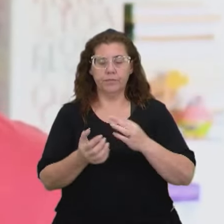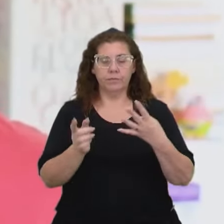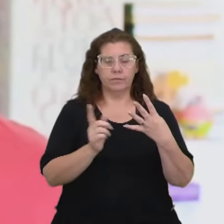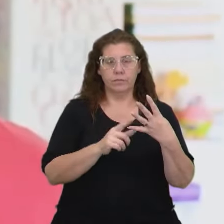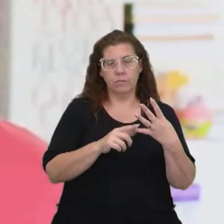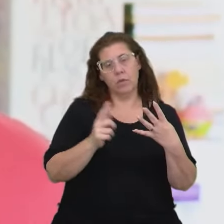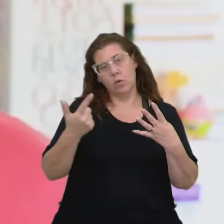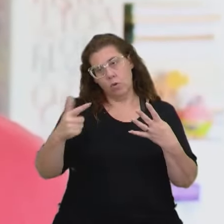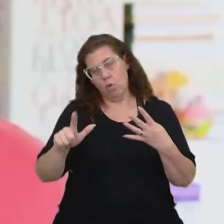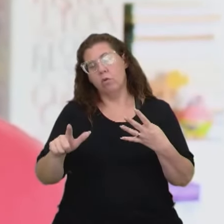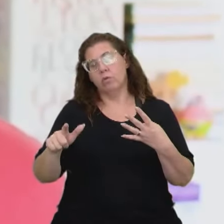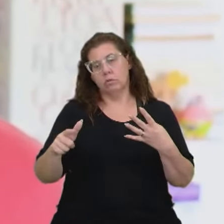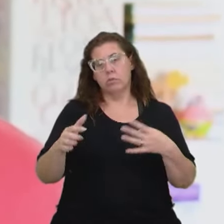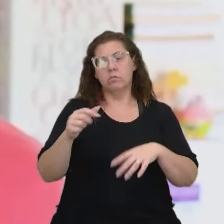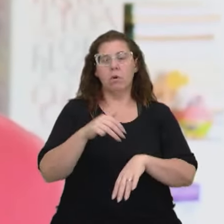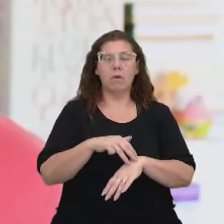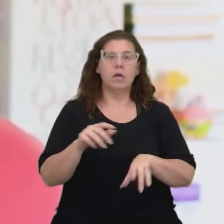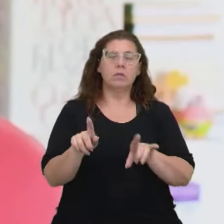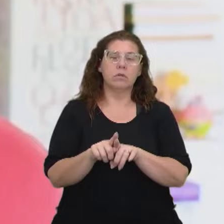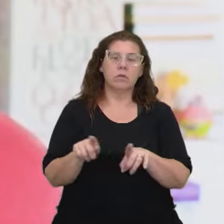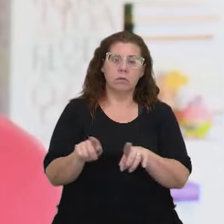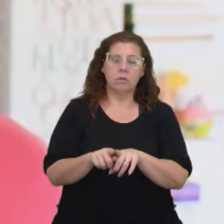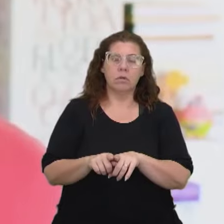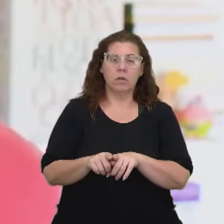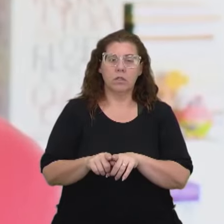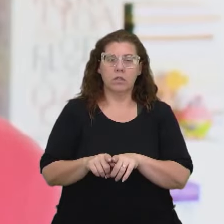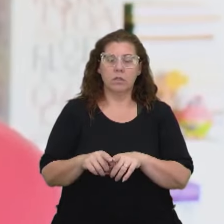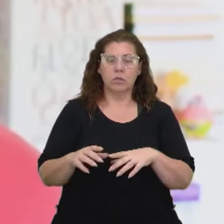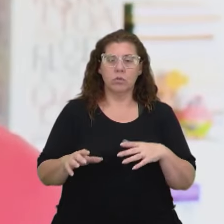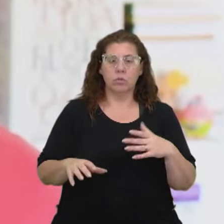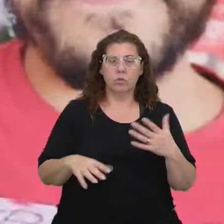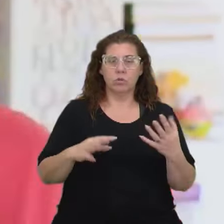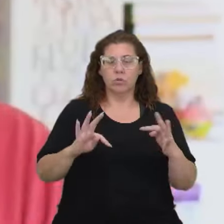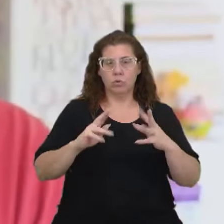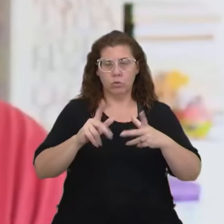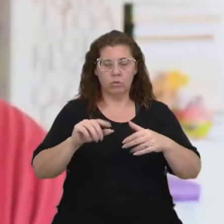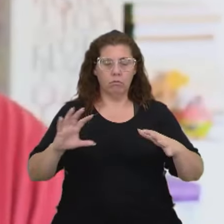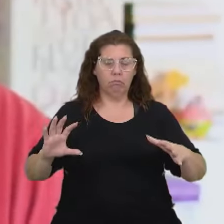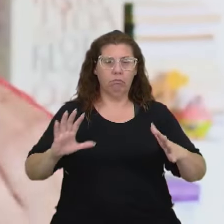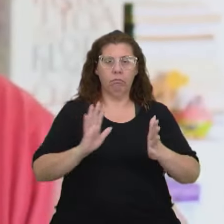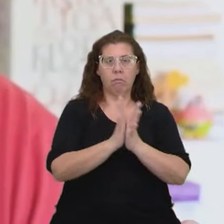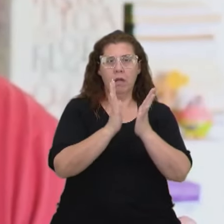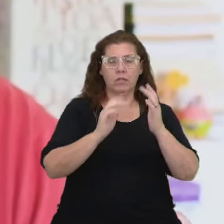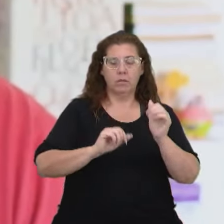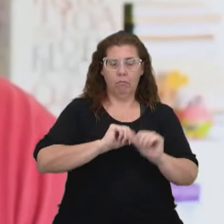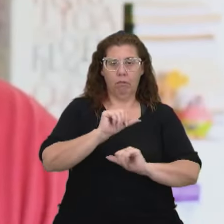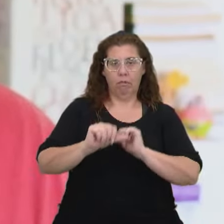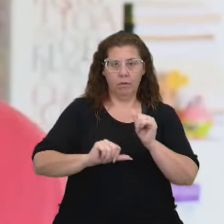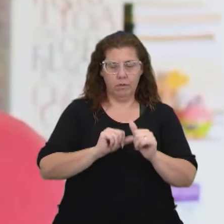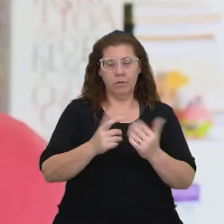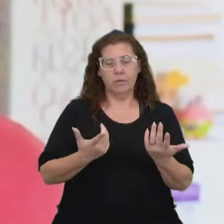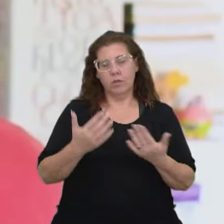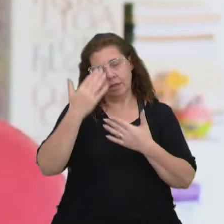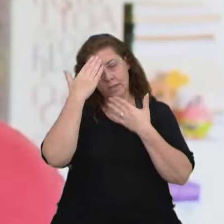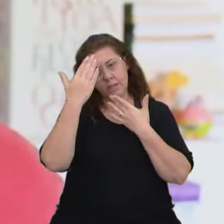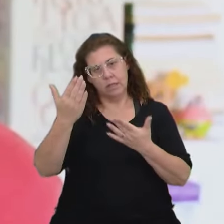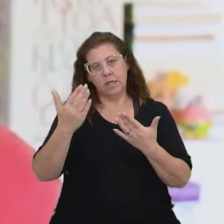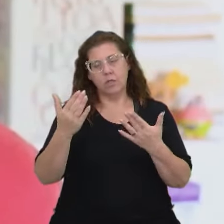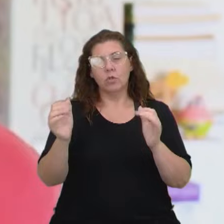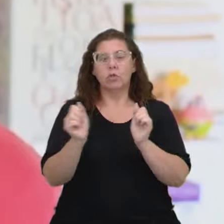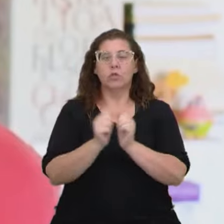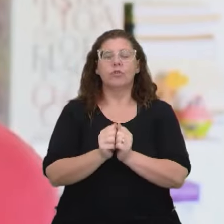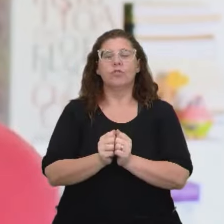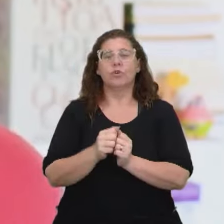Em outros casos, esses fatores se embatem e se anulam. Por hoje é só. Eu agradeço a sua companhia. A gente se vê